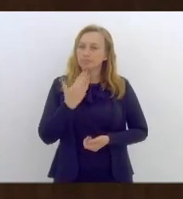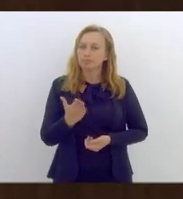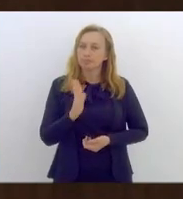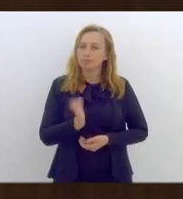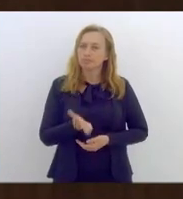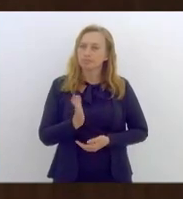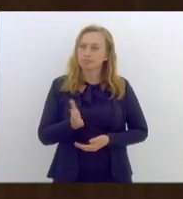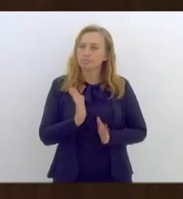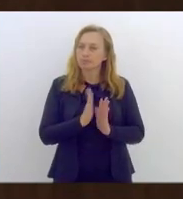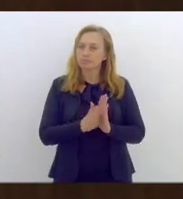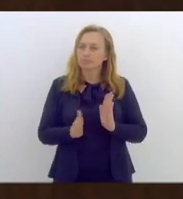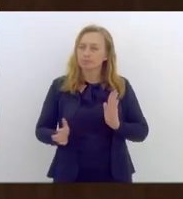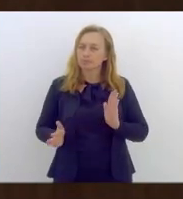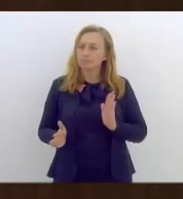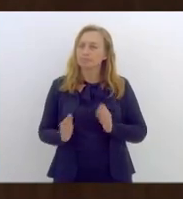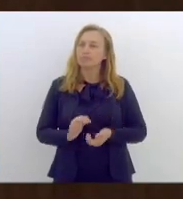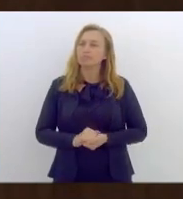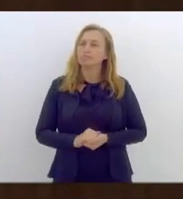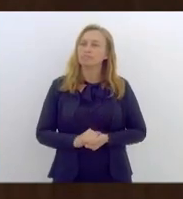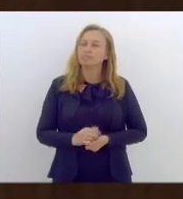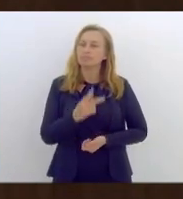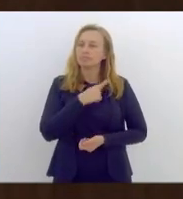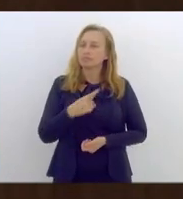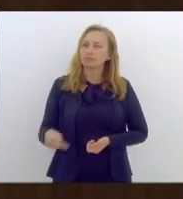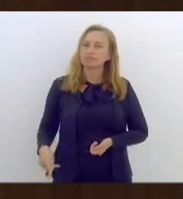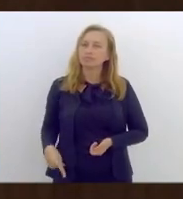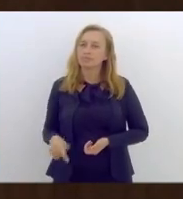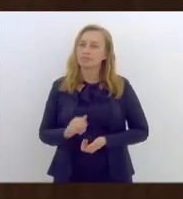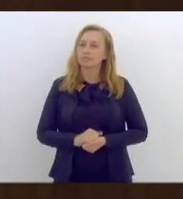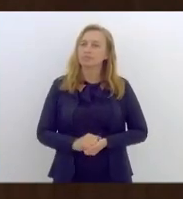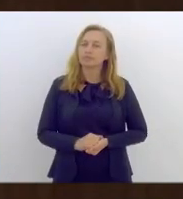uma questão de ordem a vossa excelência presidente